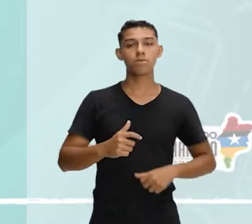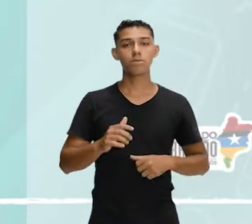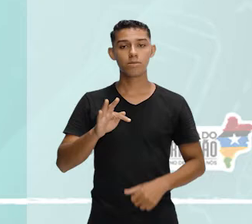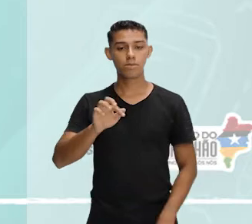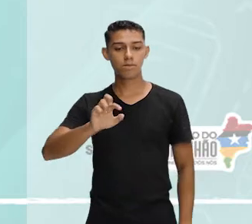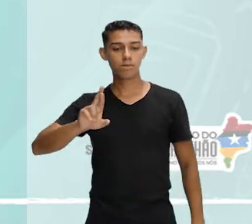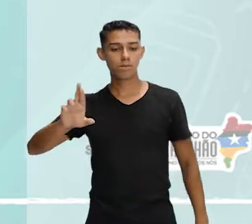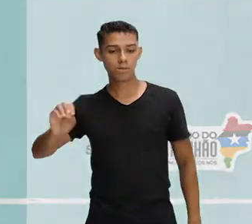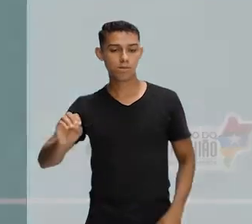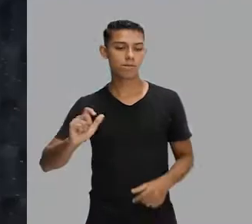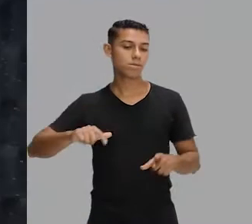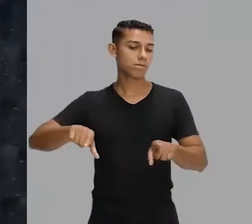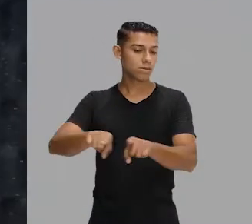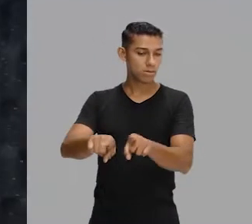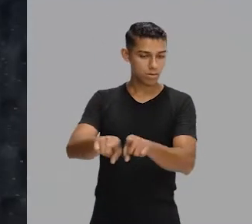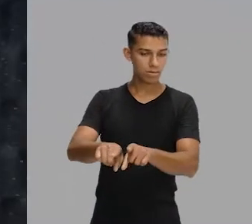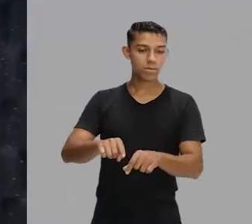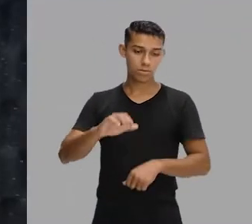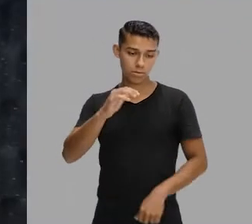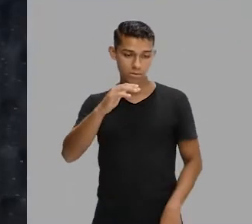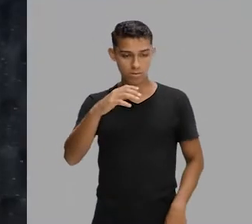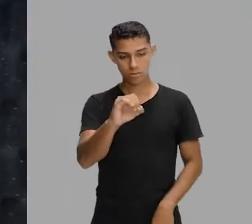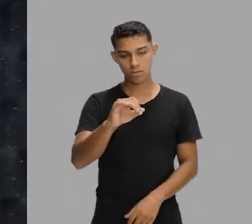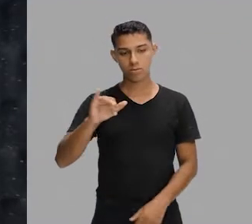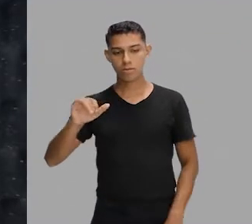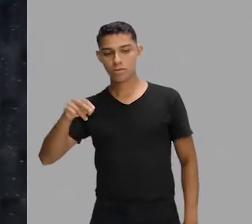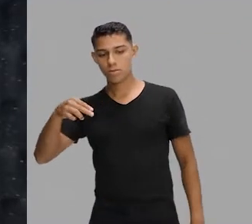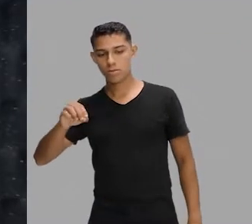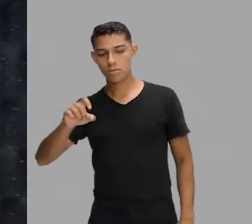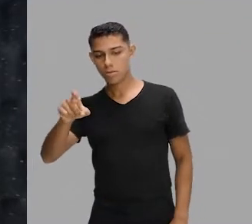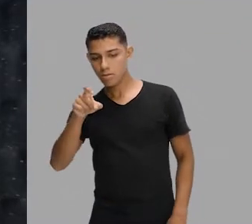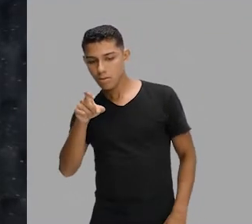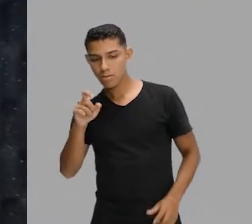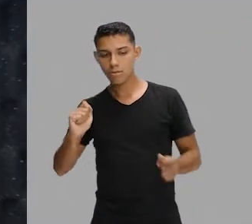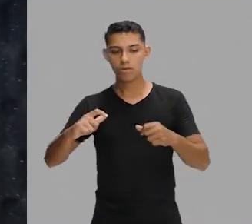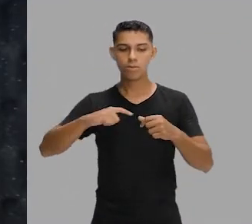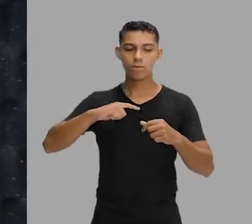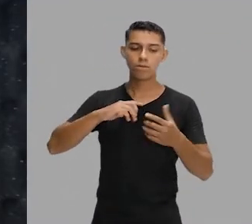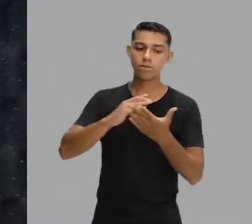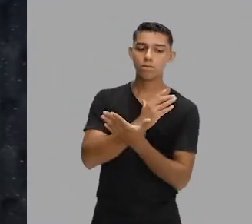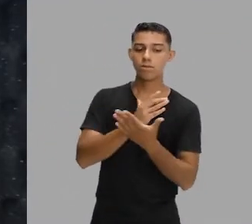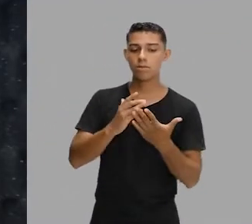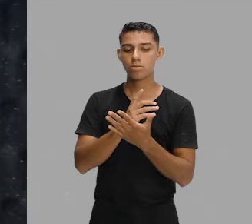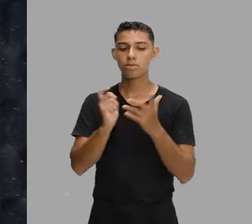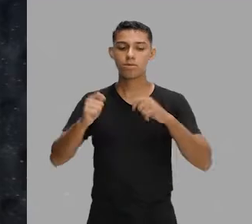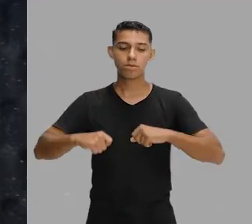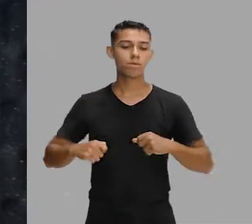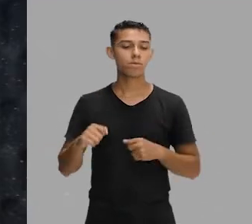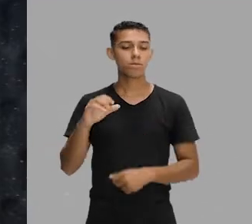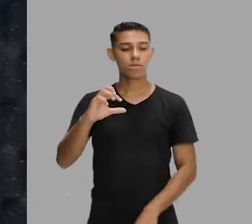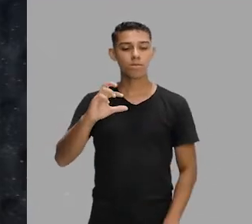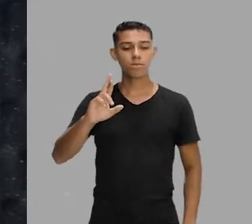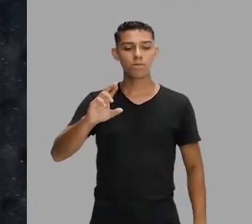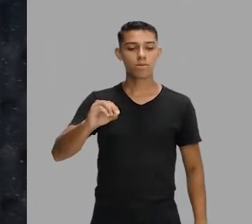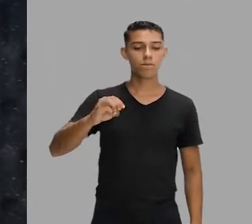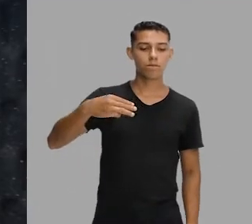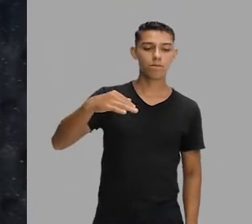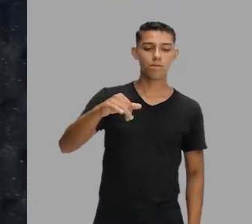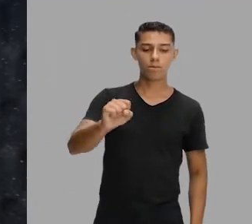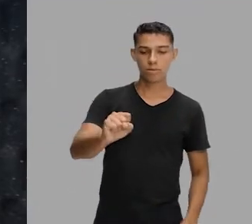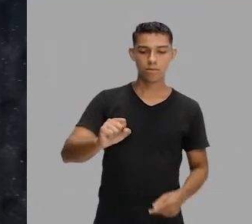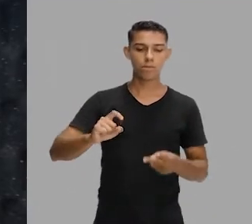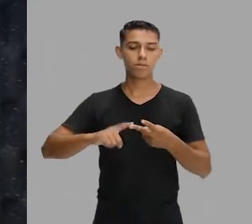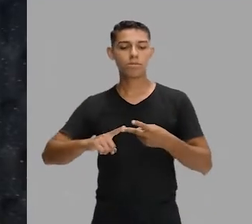Nós temos também o aço inox. E aí, além do ferro, eu tenho traços de cromo, níquel e